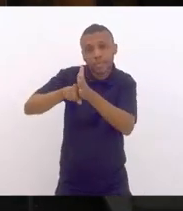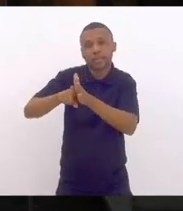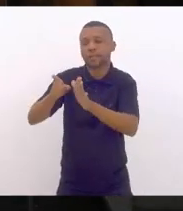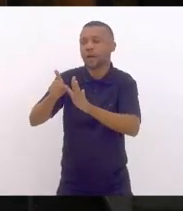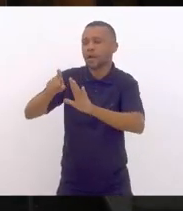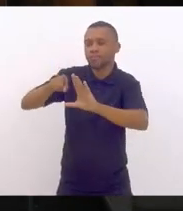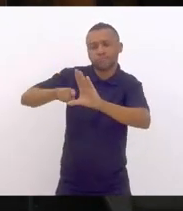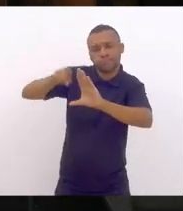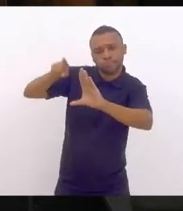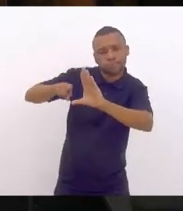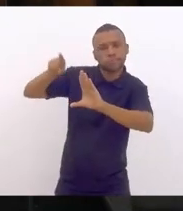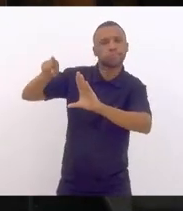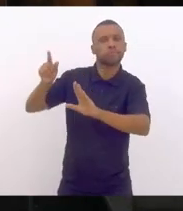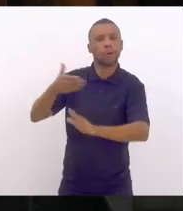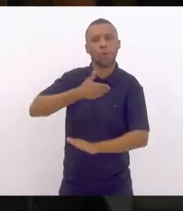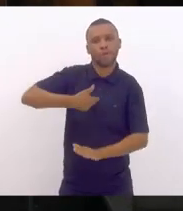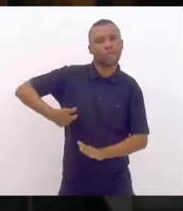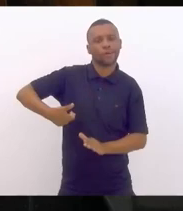transformou